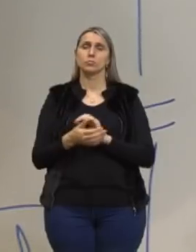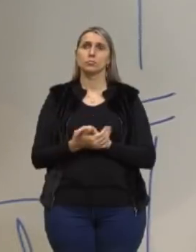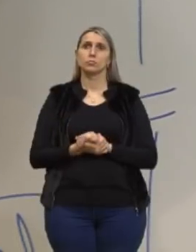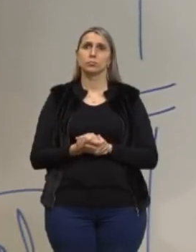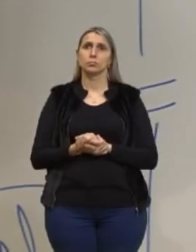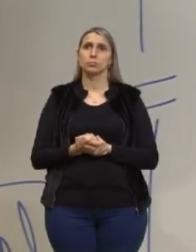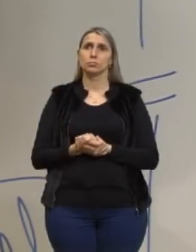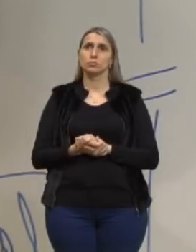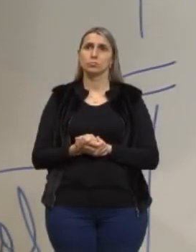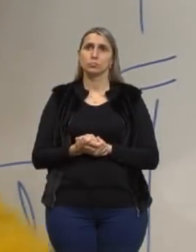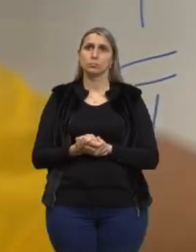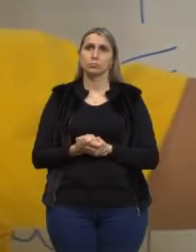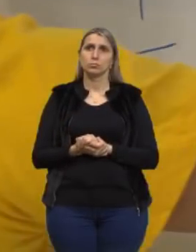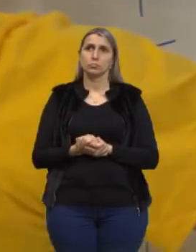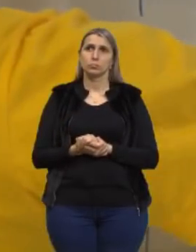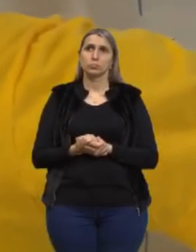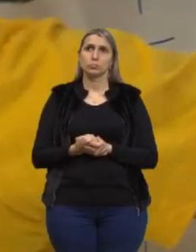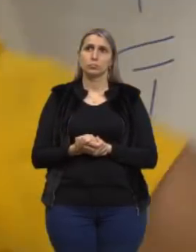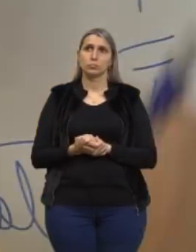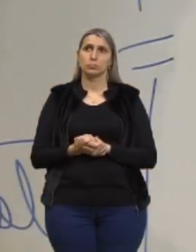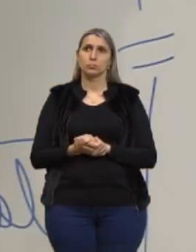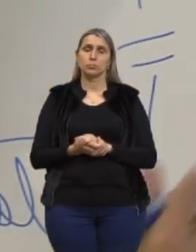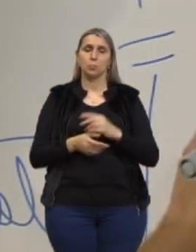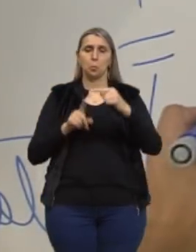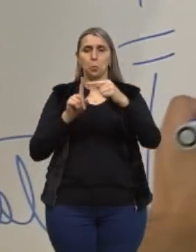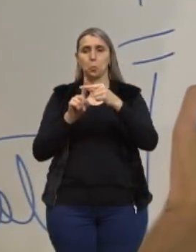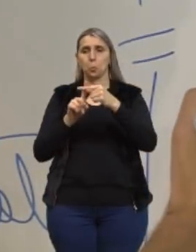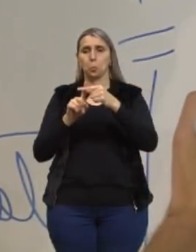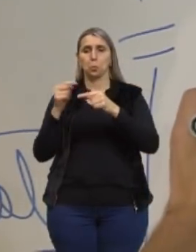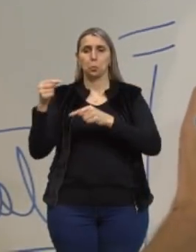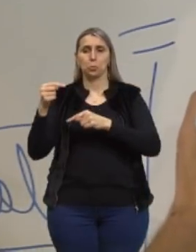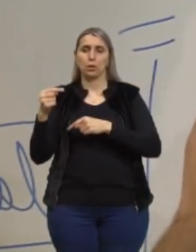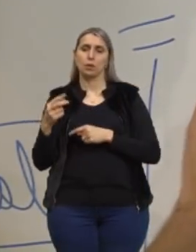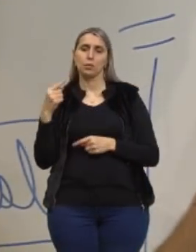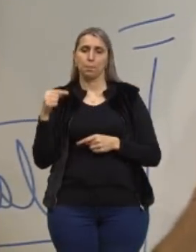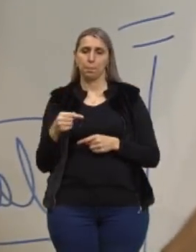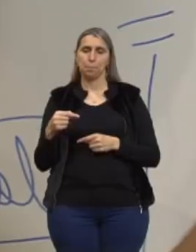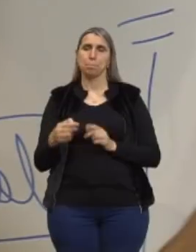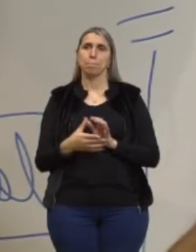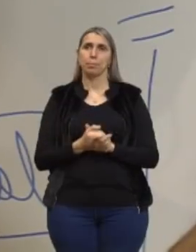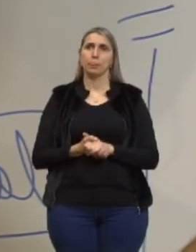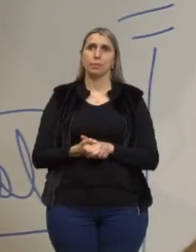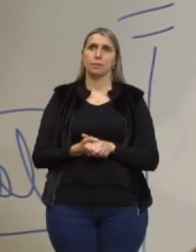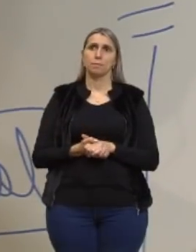635 vírgula cinco mais com menos vai dar menos né